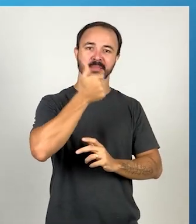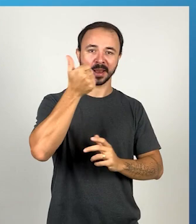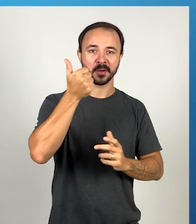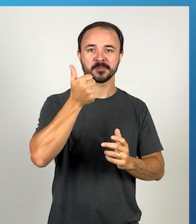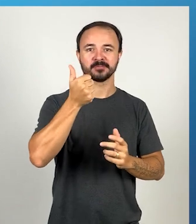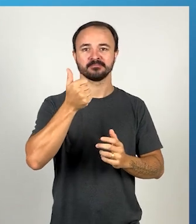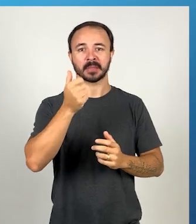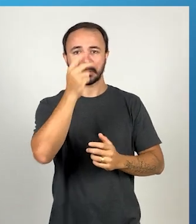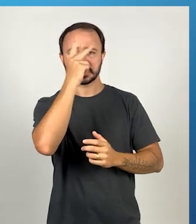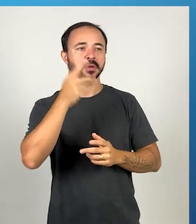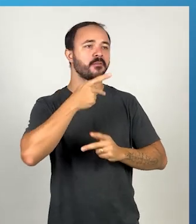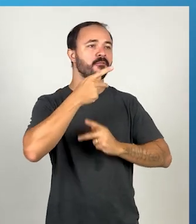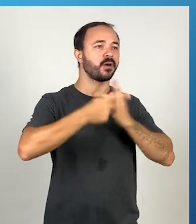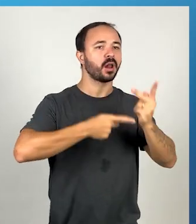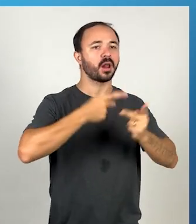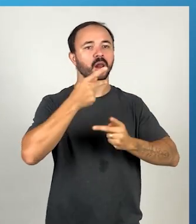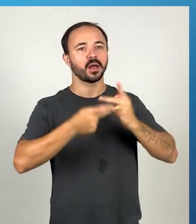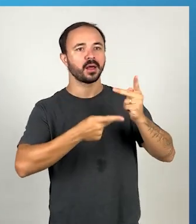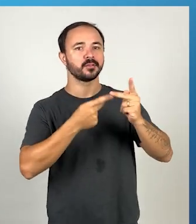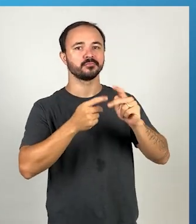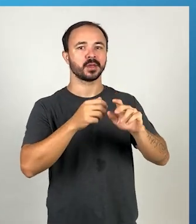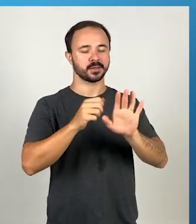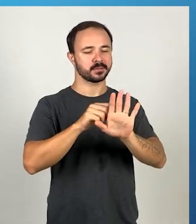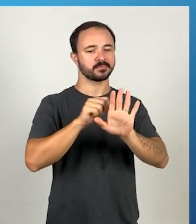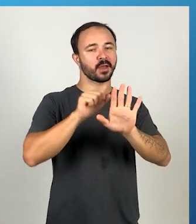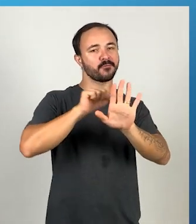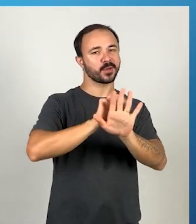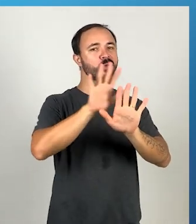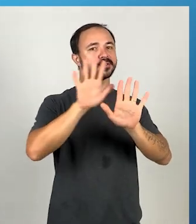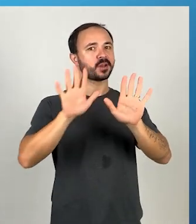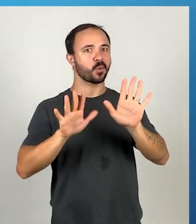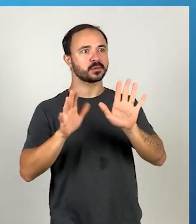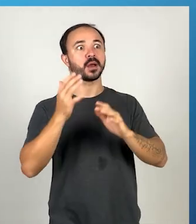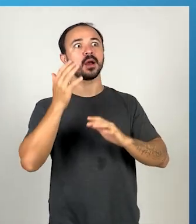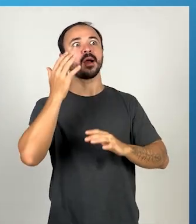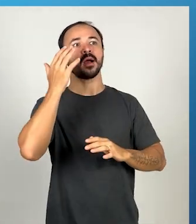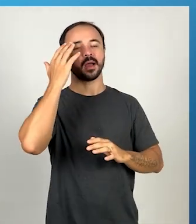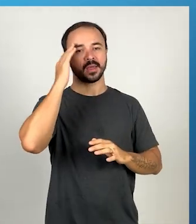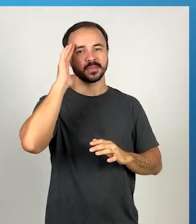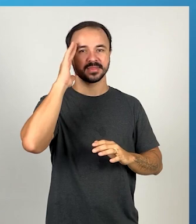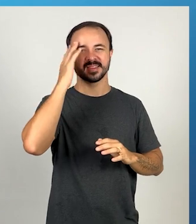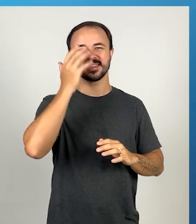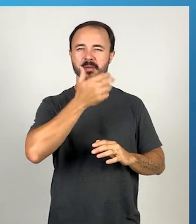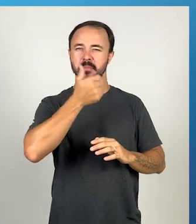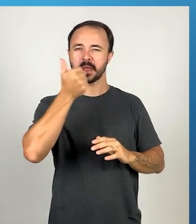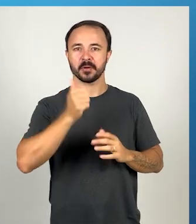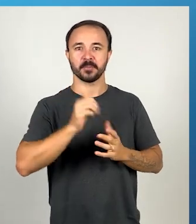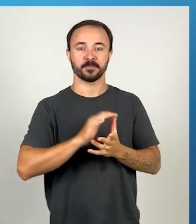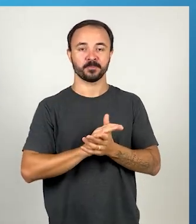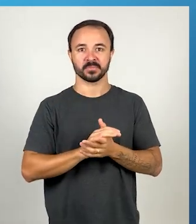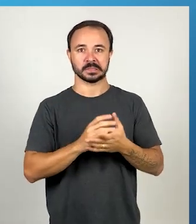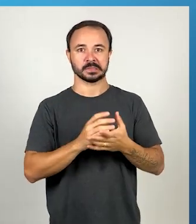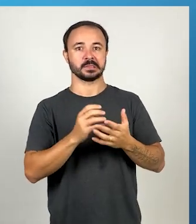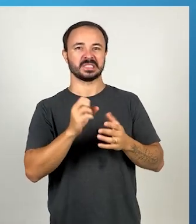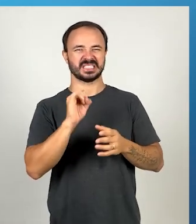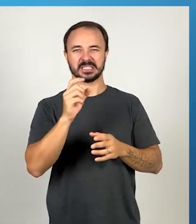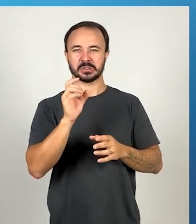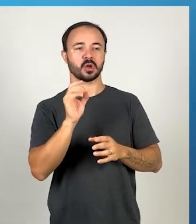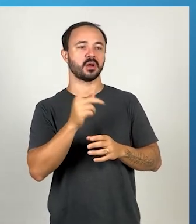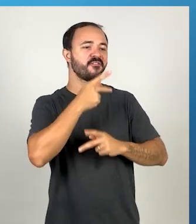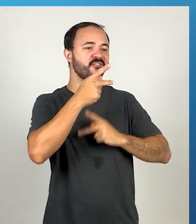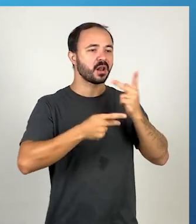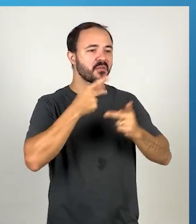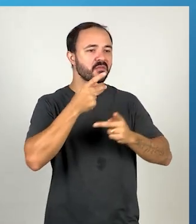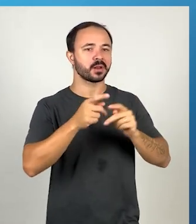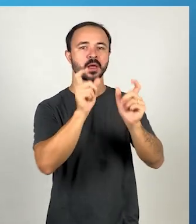discursos, proporcionando mais expressividade às ideias no texto. Algo que não seria possível apenas com o